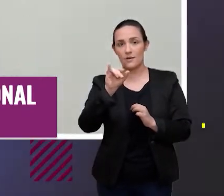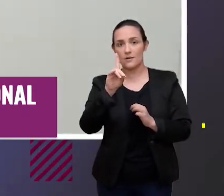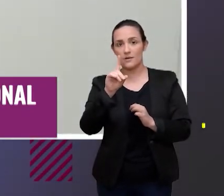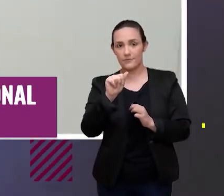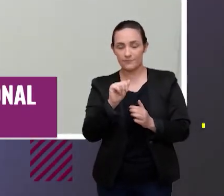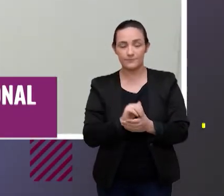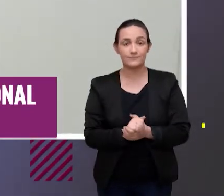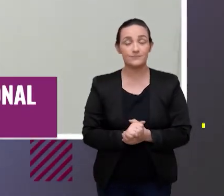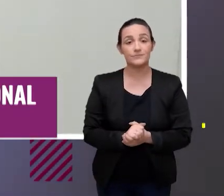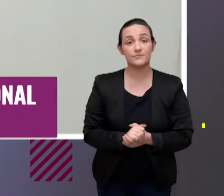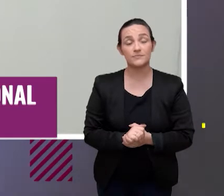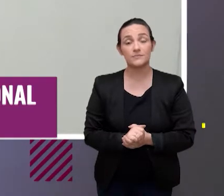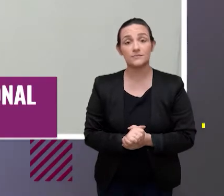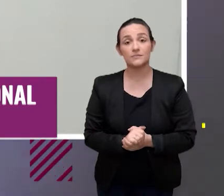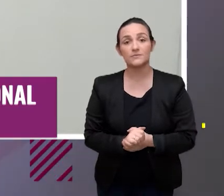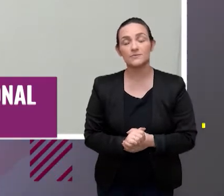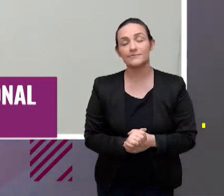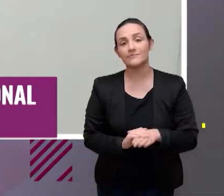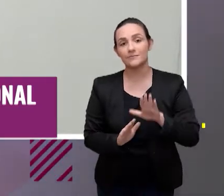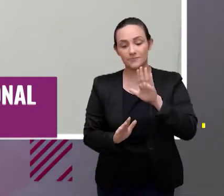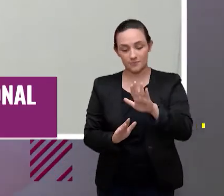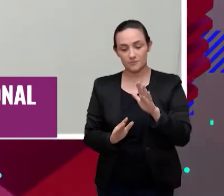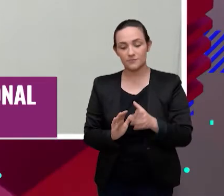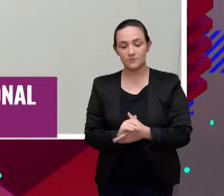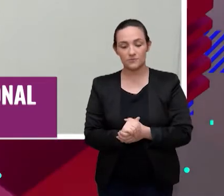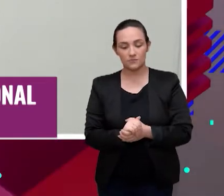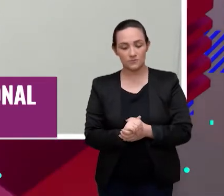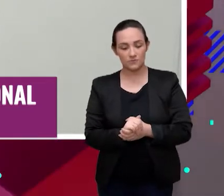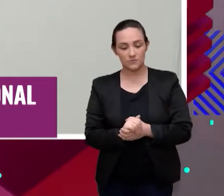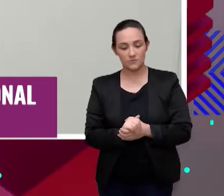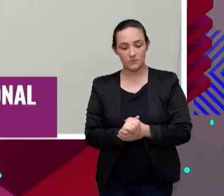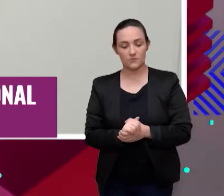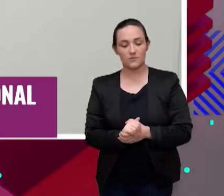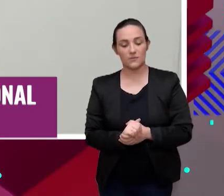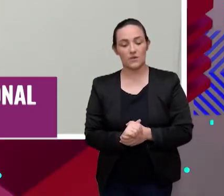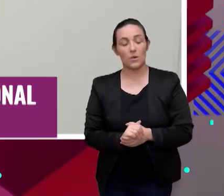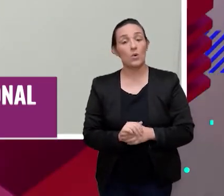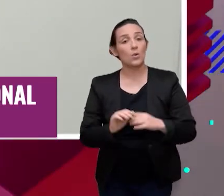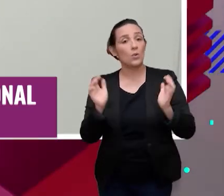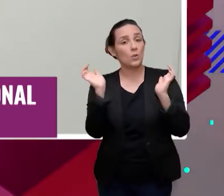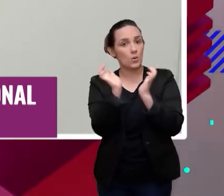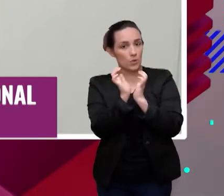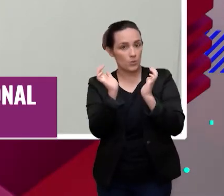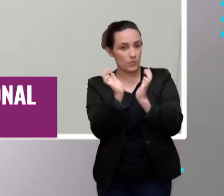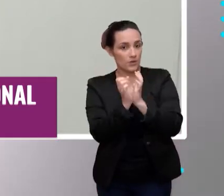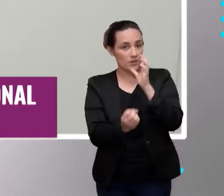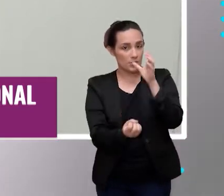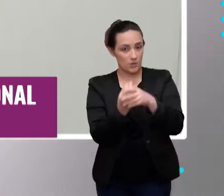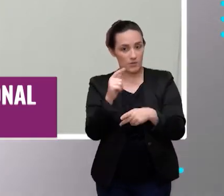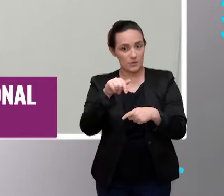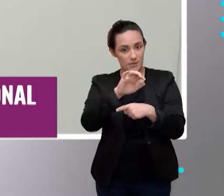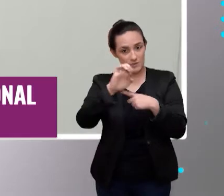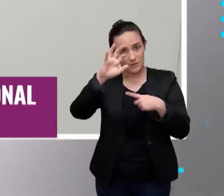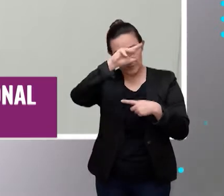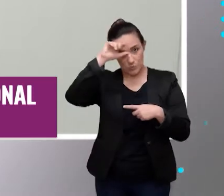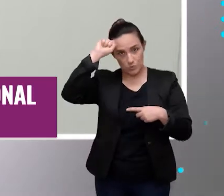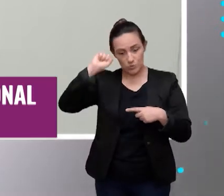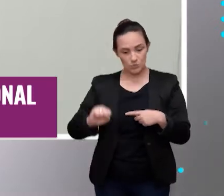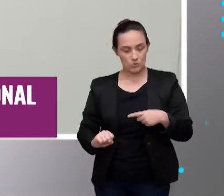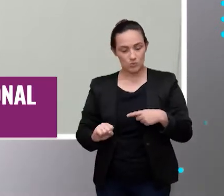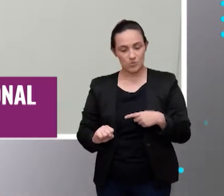ele foi criado aqui no estado de Mato Grosso do Sul, na cidade de Campo Grande, no